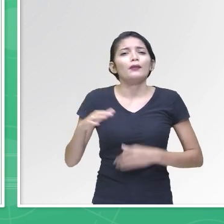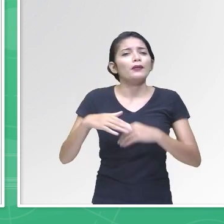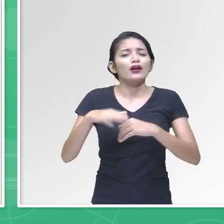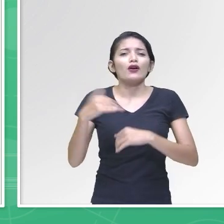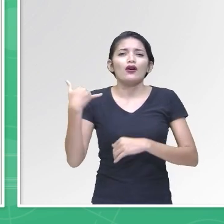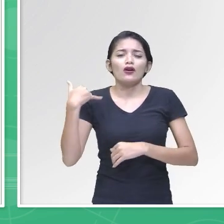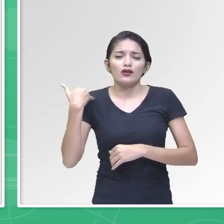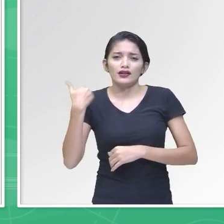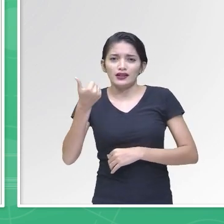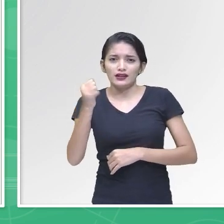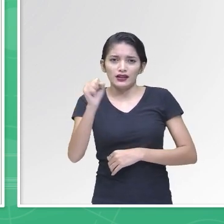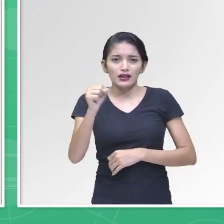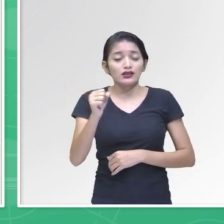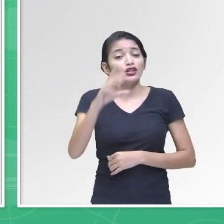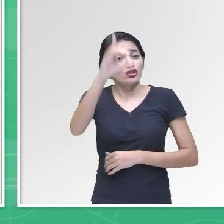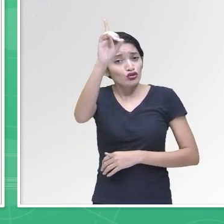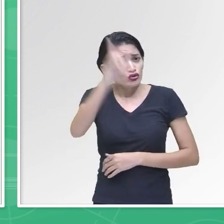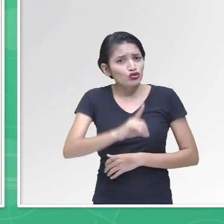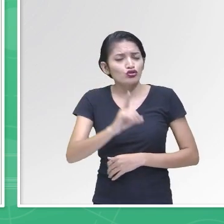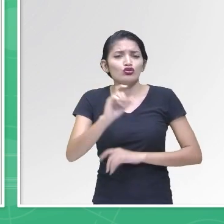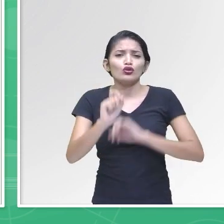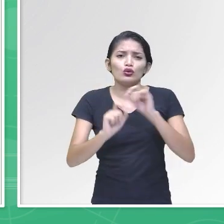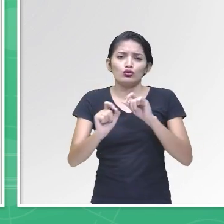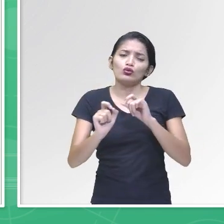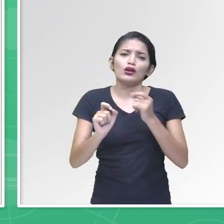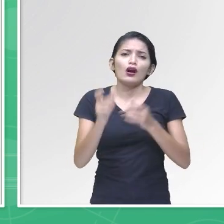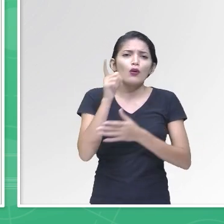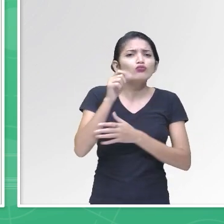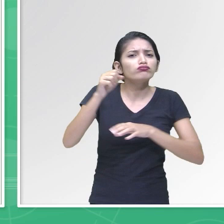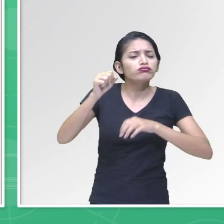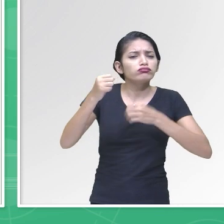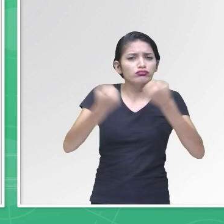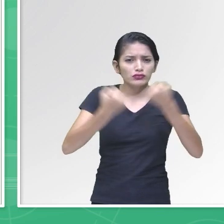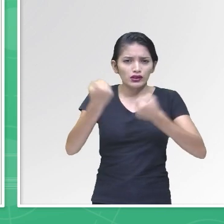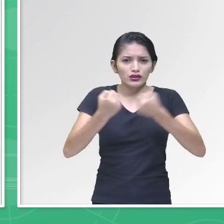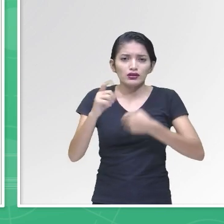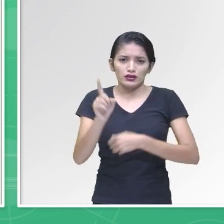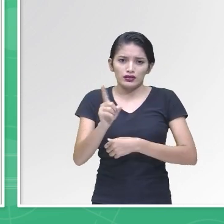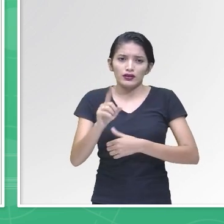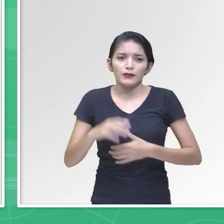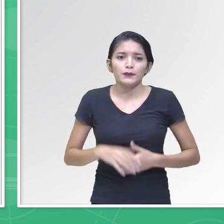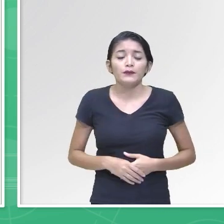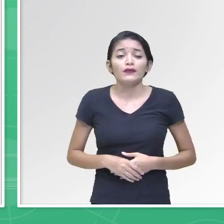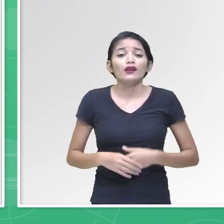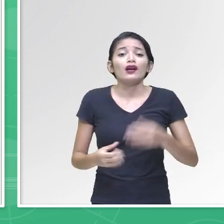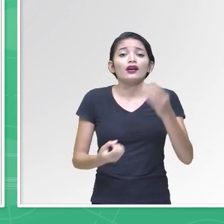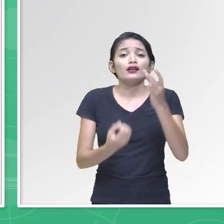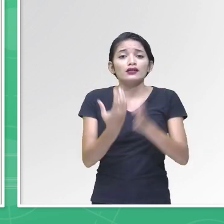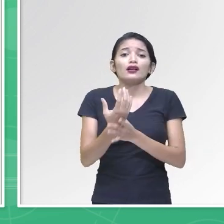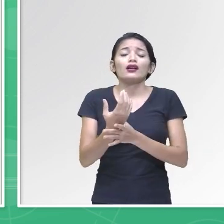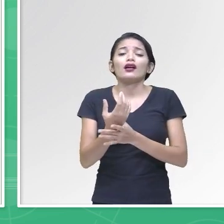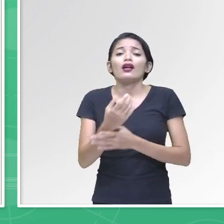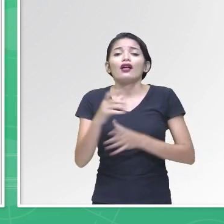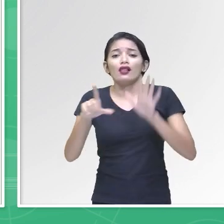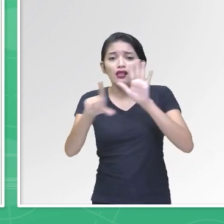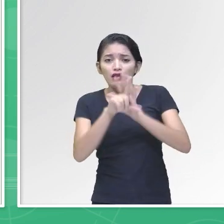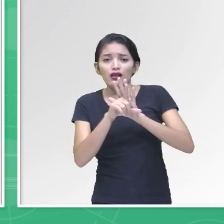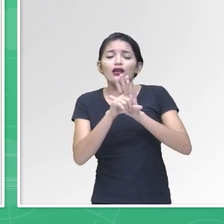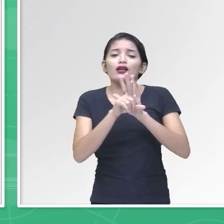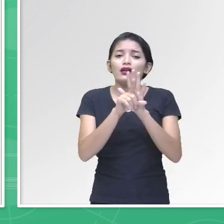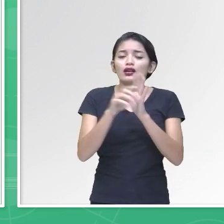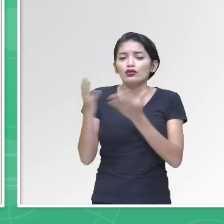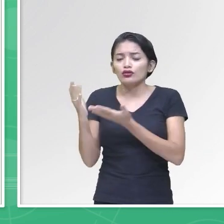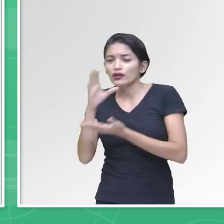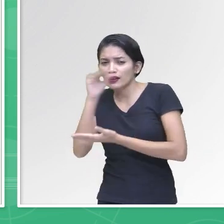e direito à habilitação aos 21. Não. Estabeleceu lei para crianças e idosos e não há leis para a proteção ao